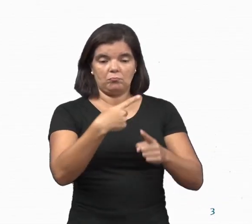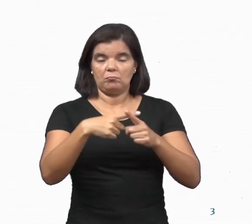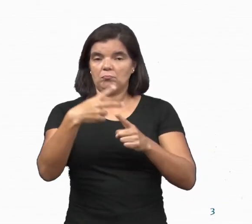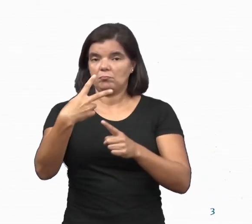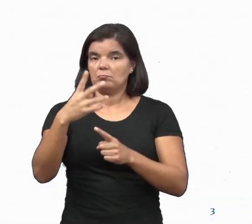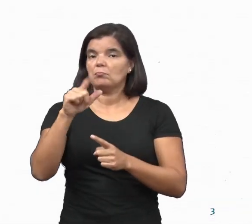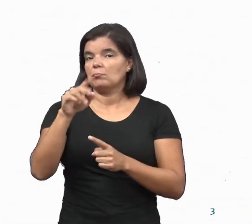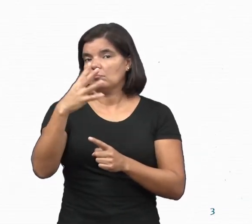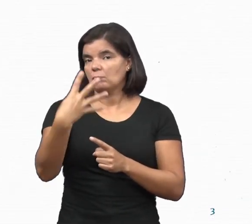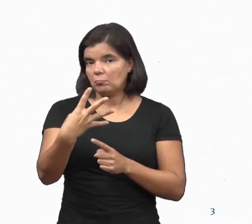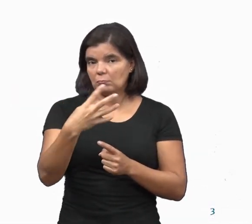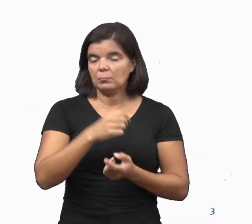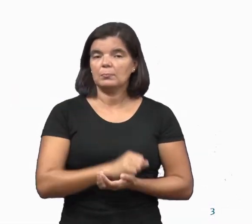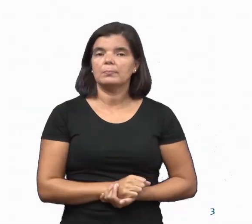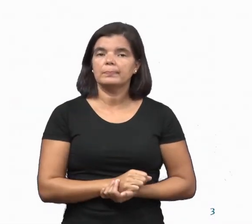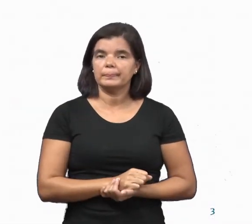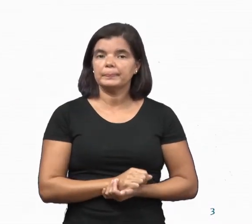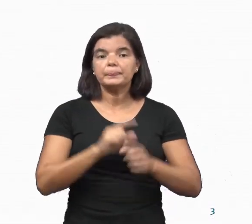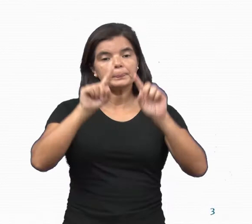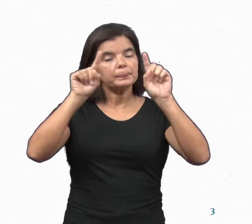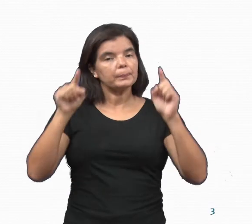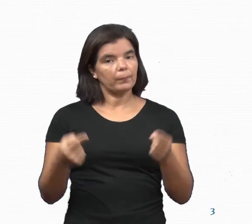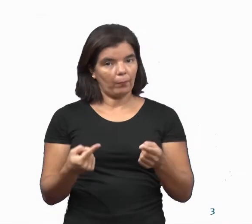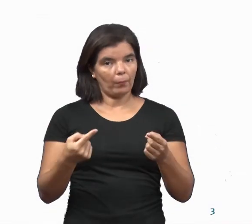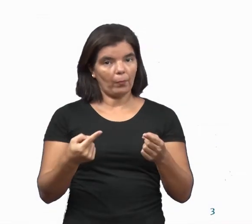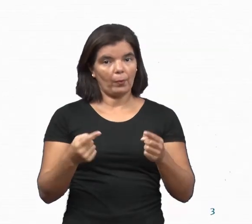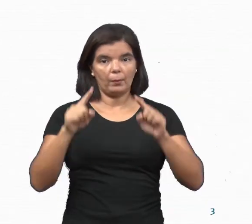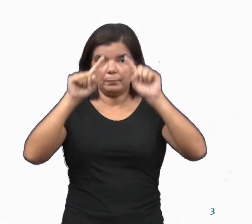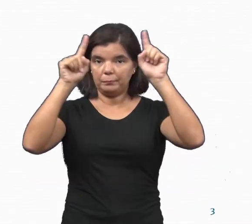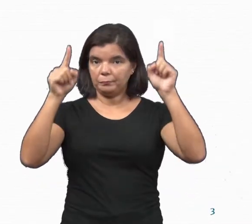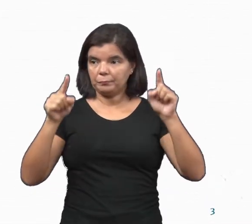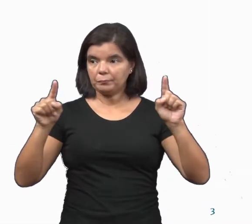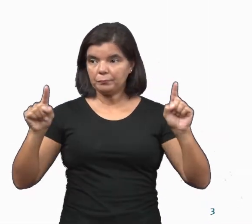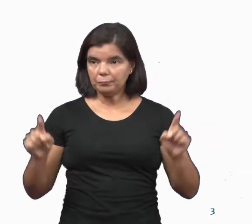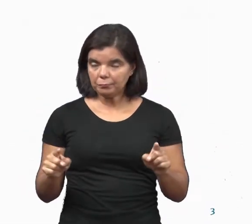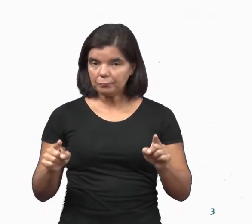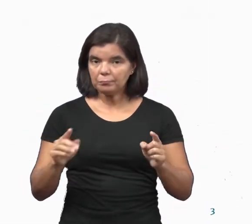4. Fecha o parênteses, fecha o colchete,